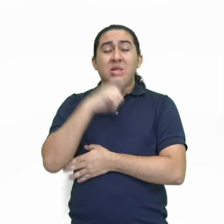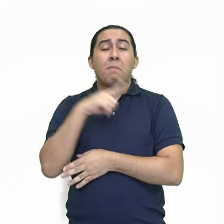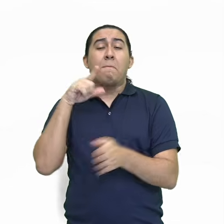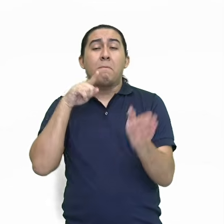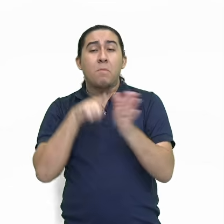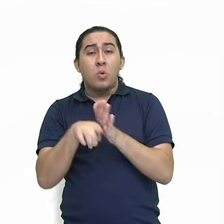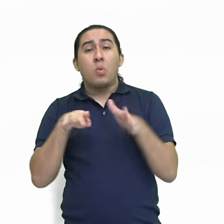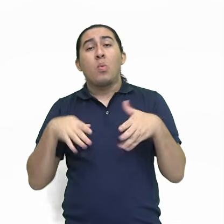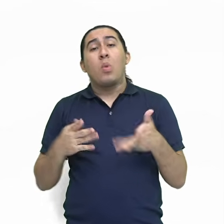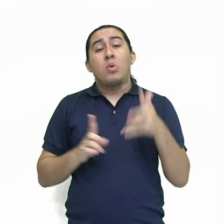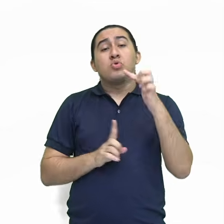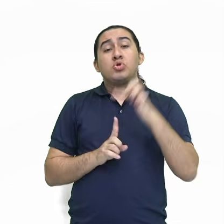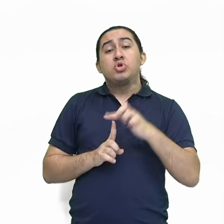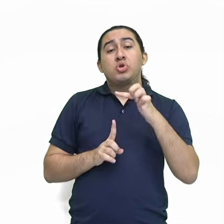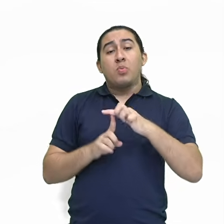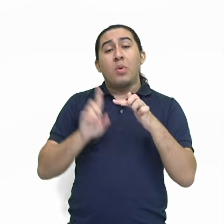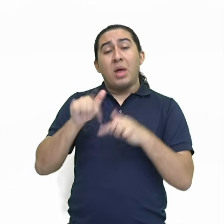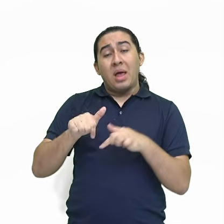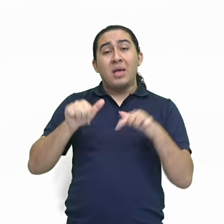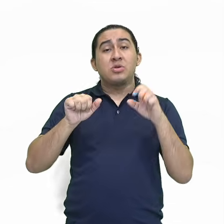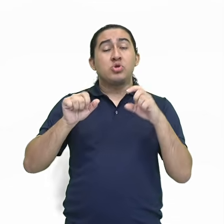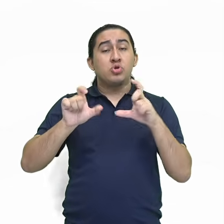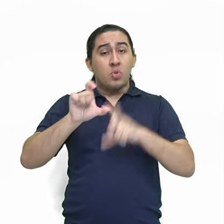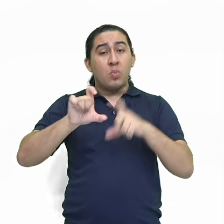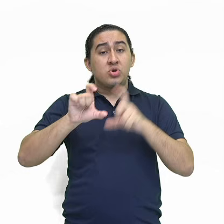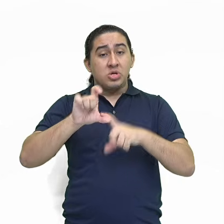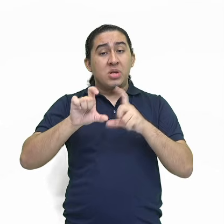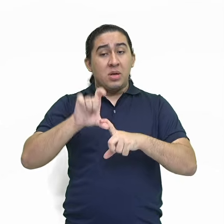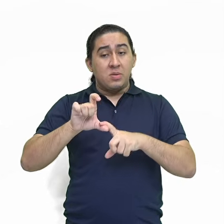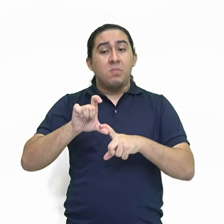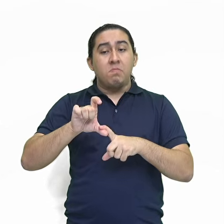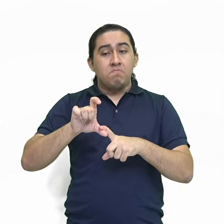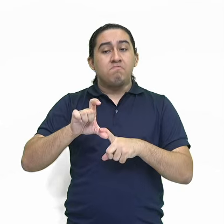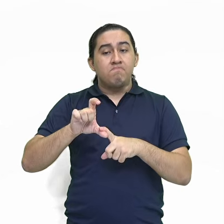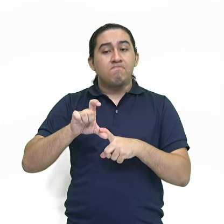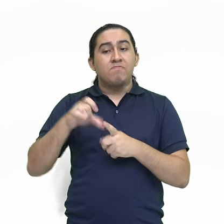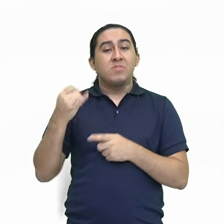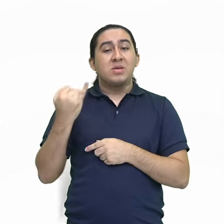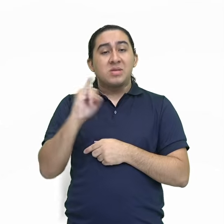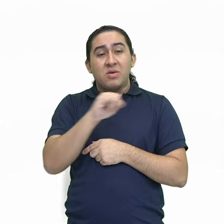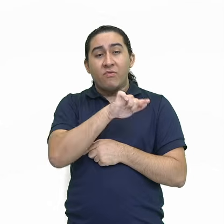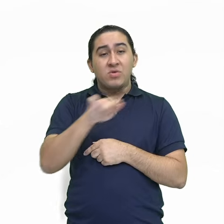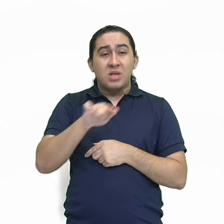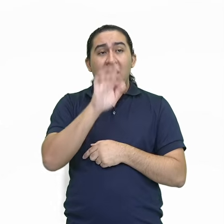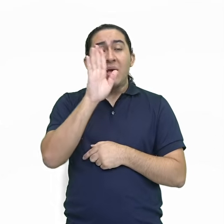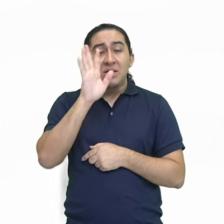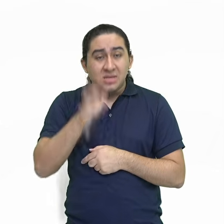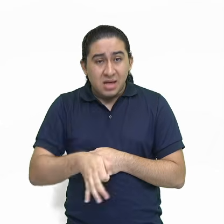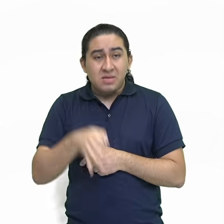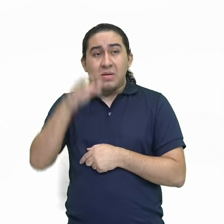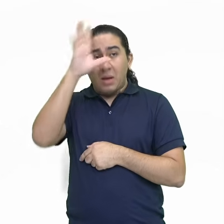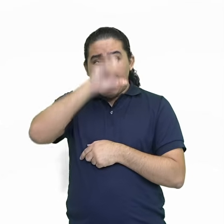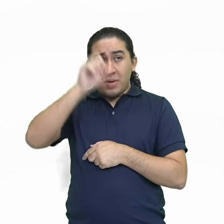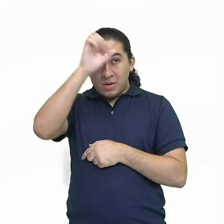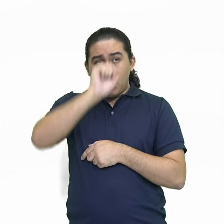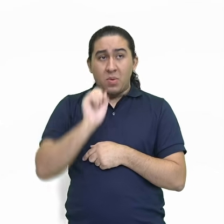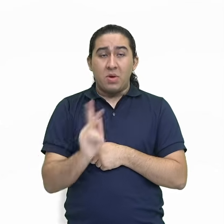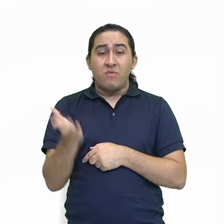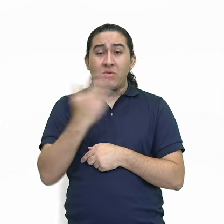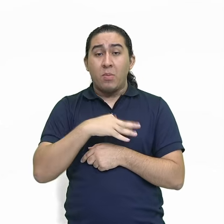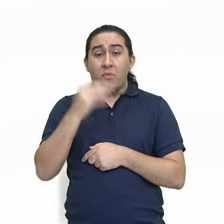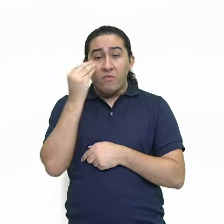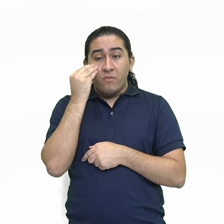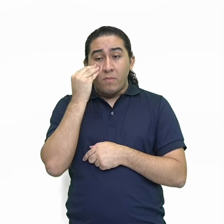que tipo de subordinada que eu vou já falar, para ver se realmente você aprendeu. Vamos